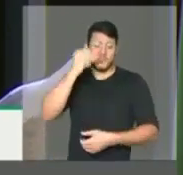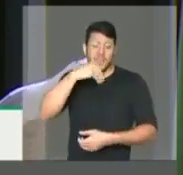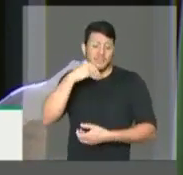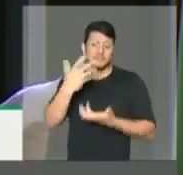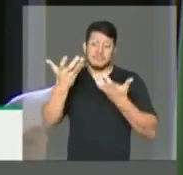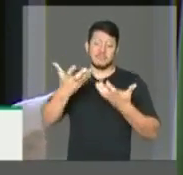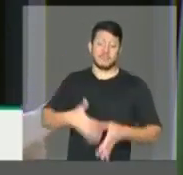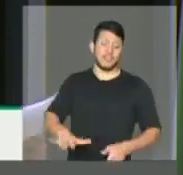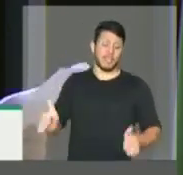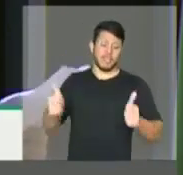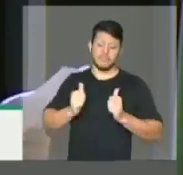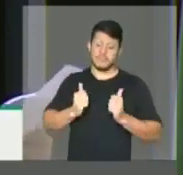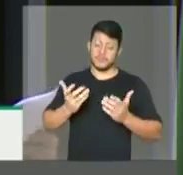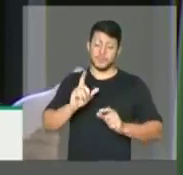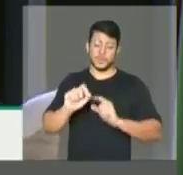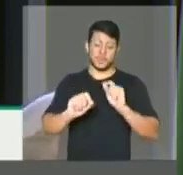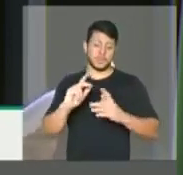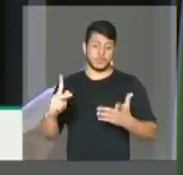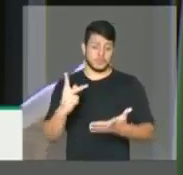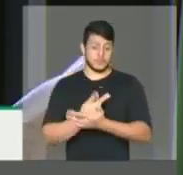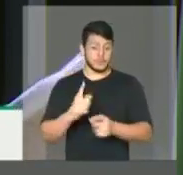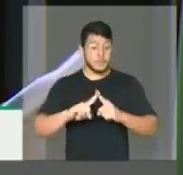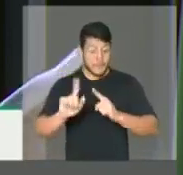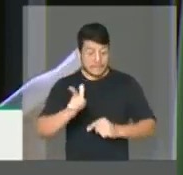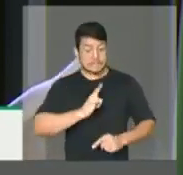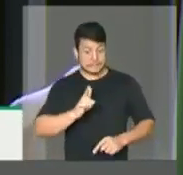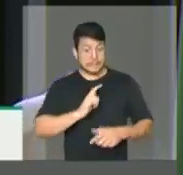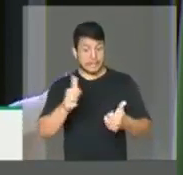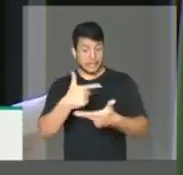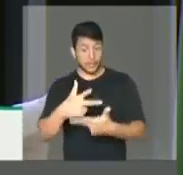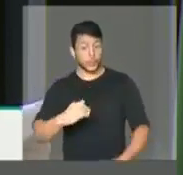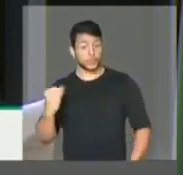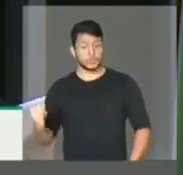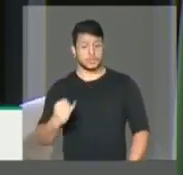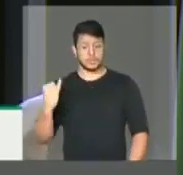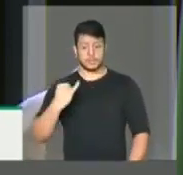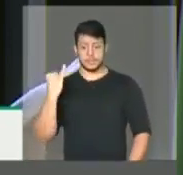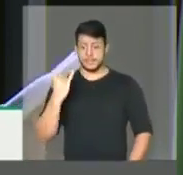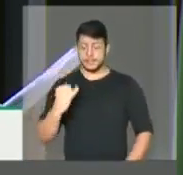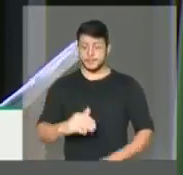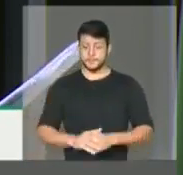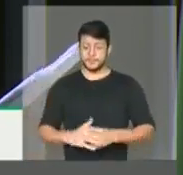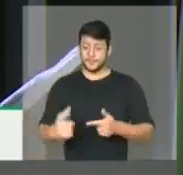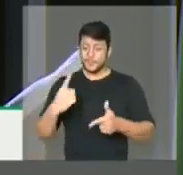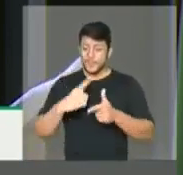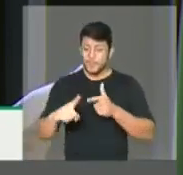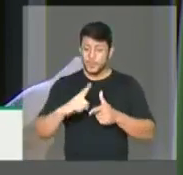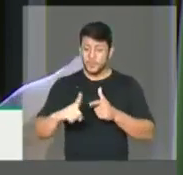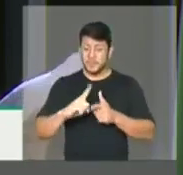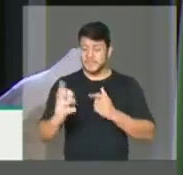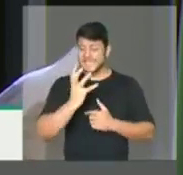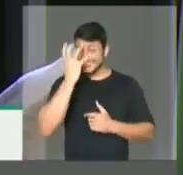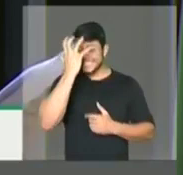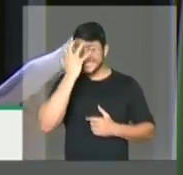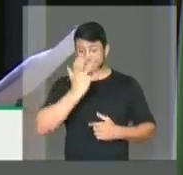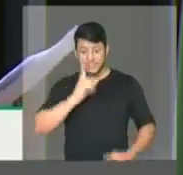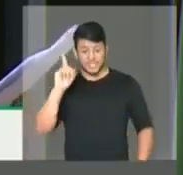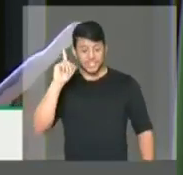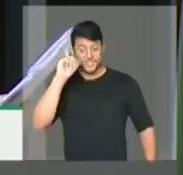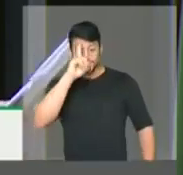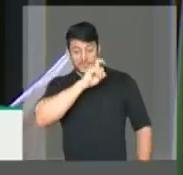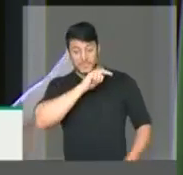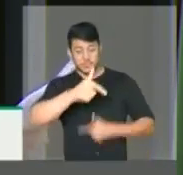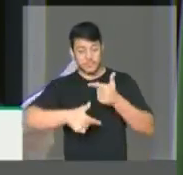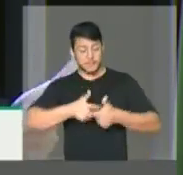importa. E é muita coisa o que importa. O terreno está tão infértil para semear ideias